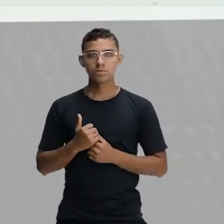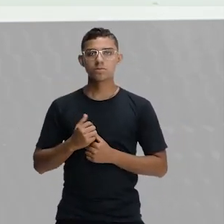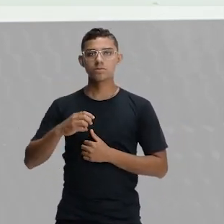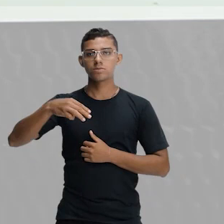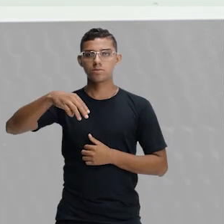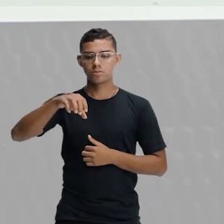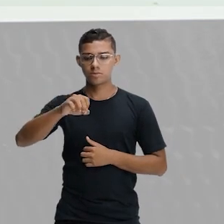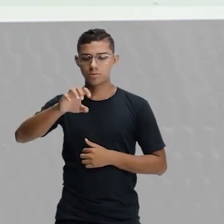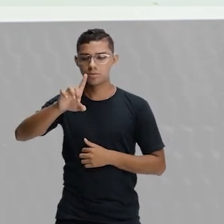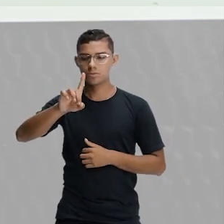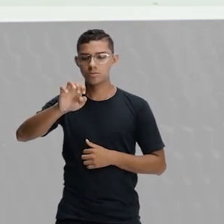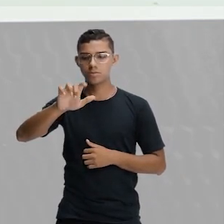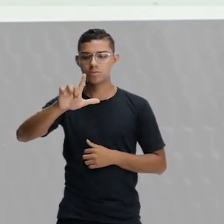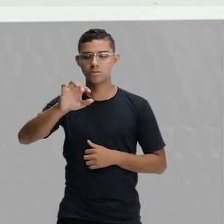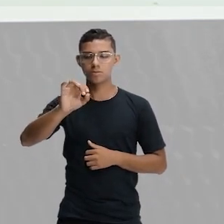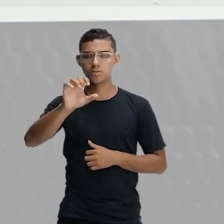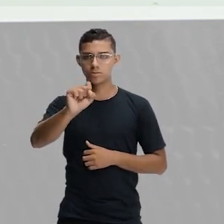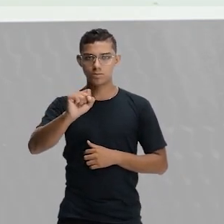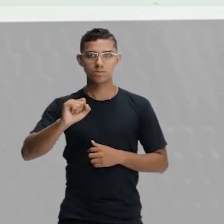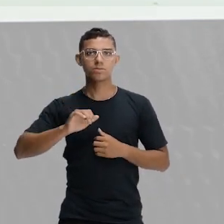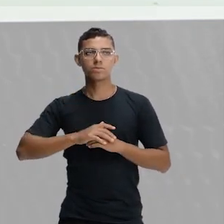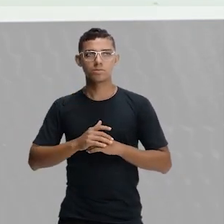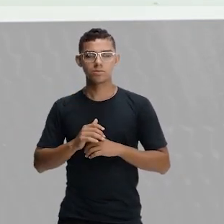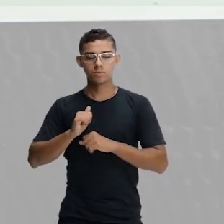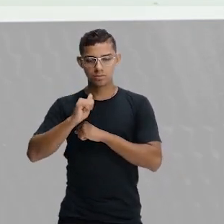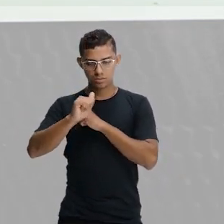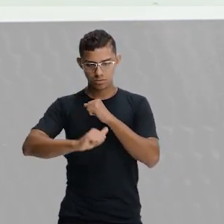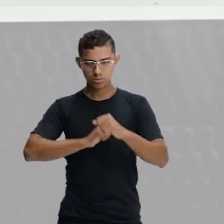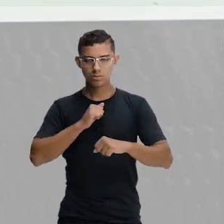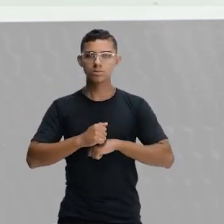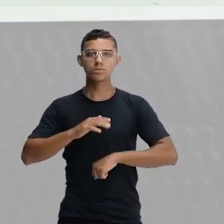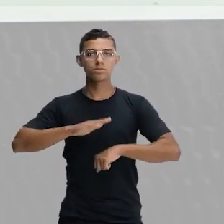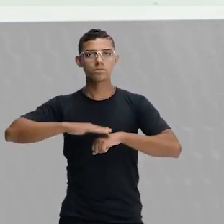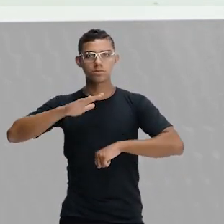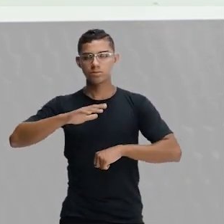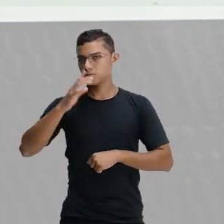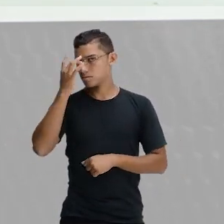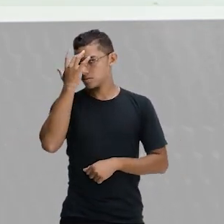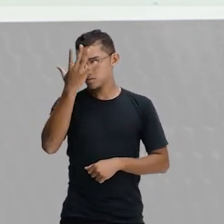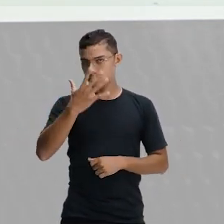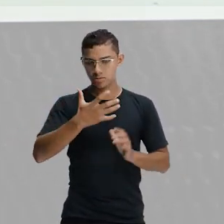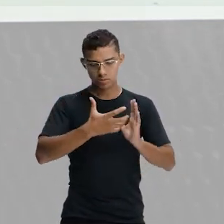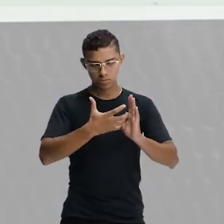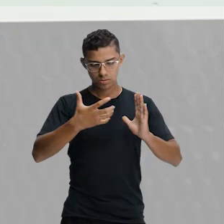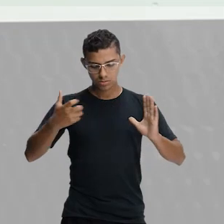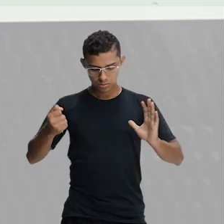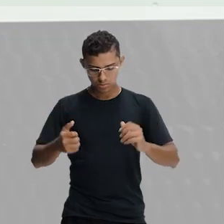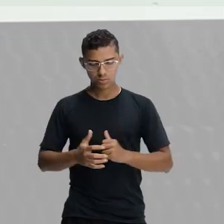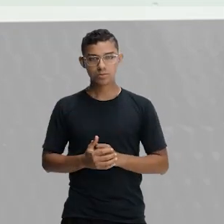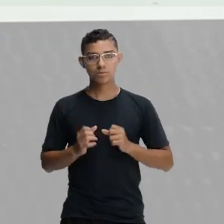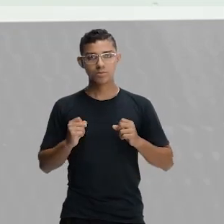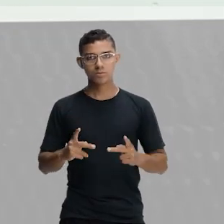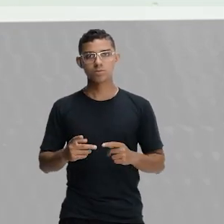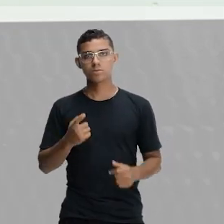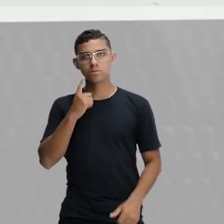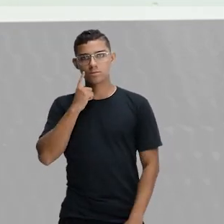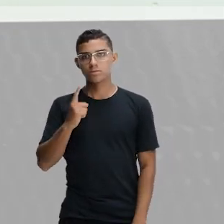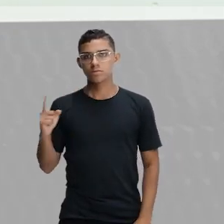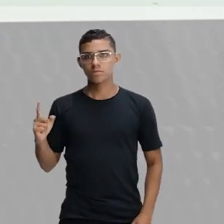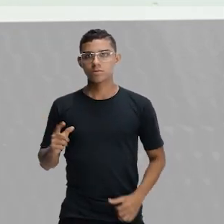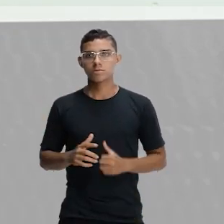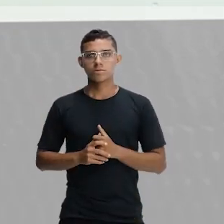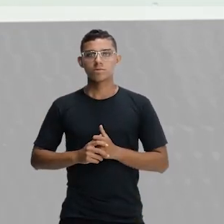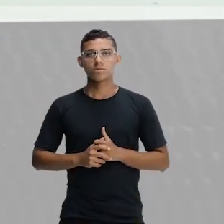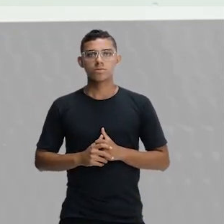Os elétrons eles estão na eletrosfera, estão mais distantes, então eles são mais fáceis de serem arrancados. Tá ok? O que acontece?